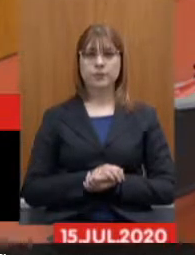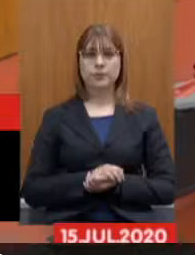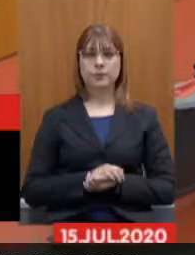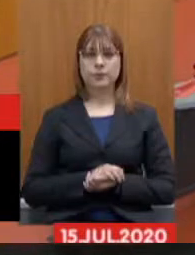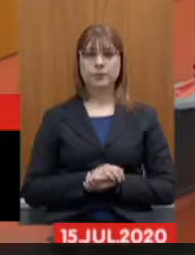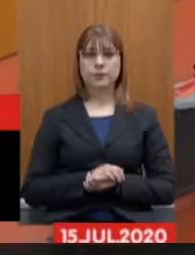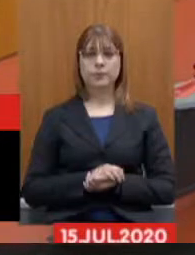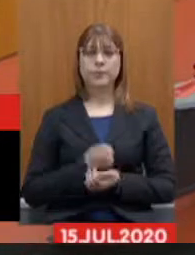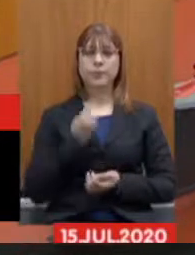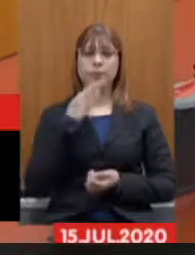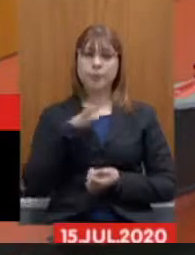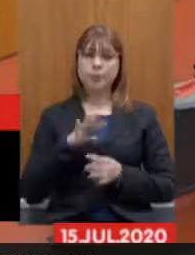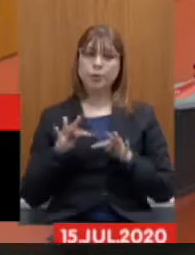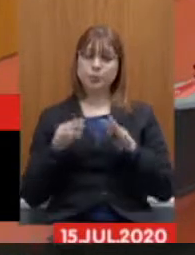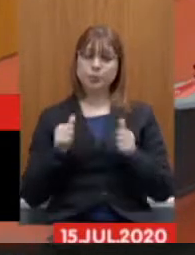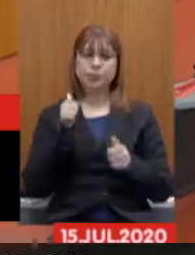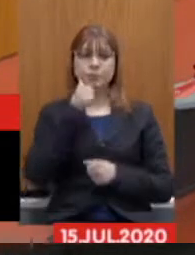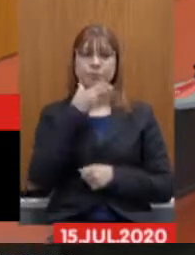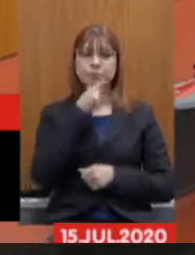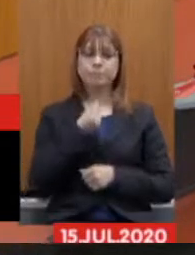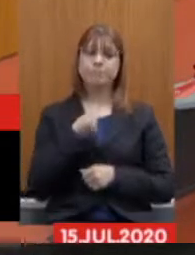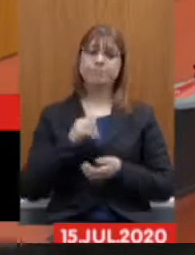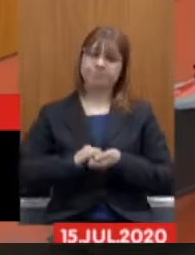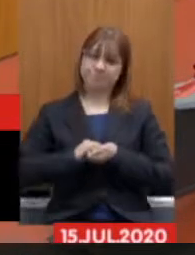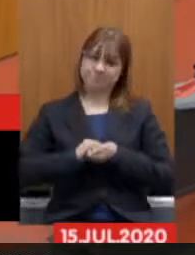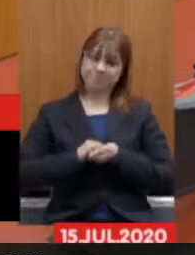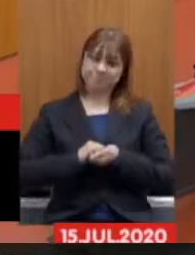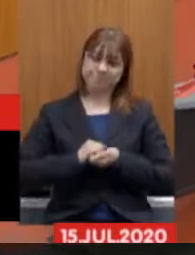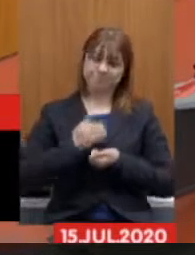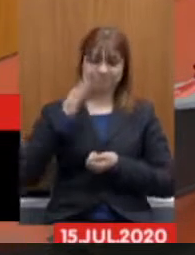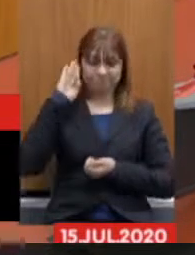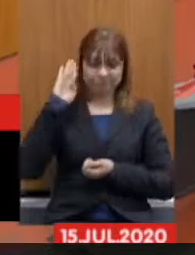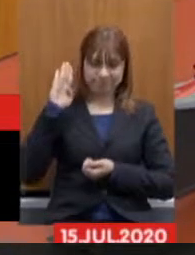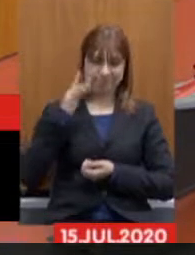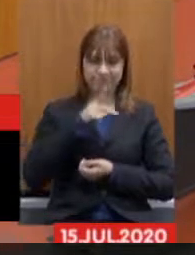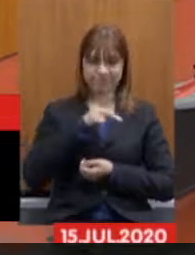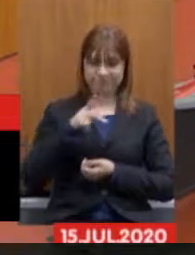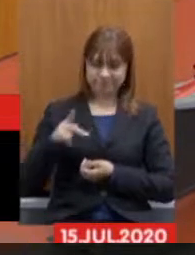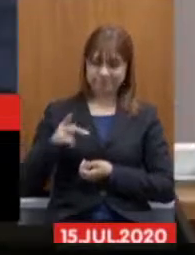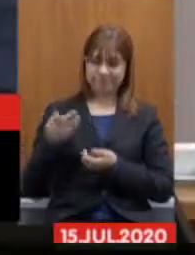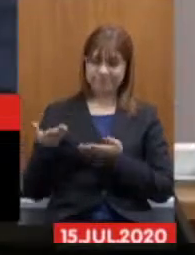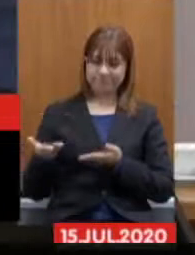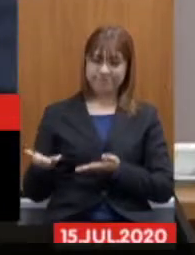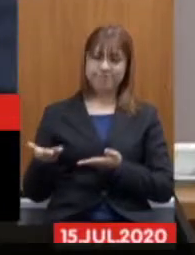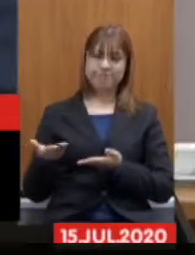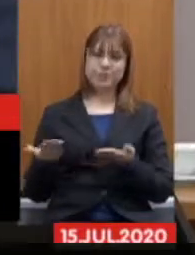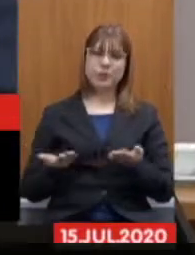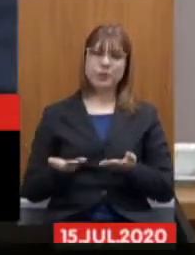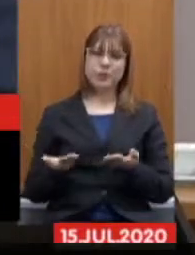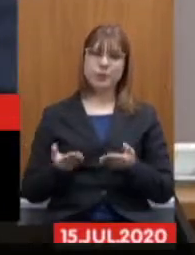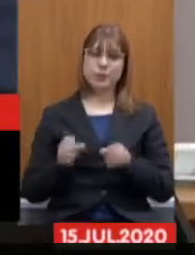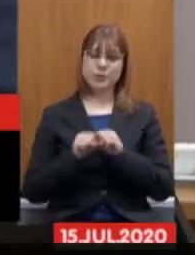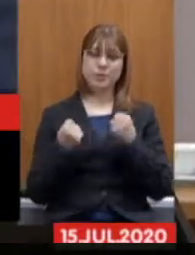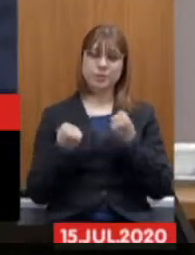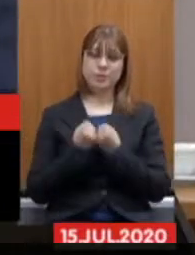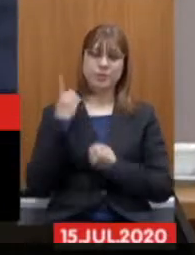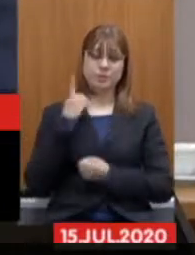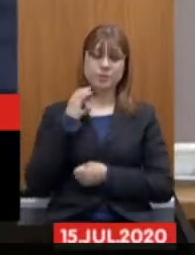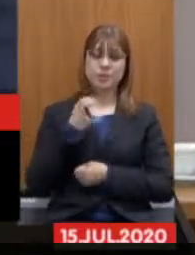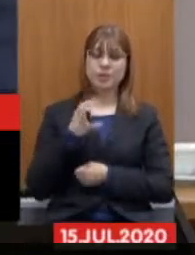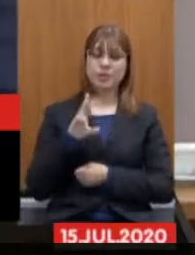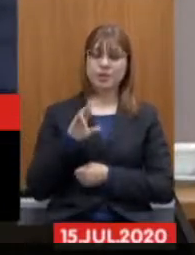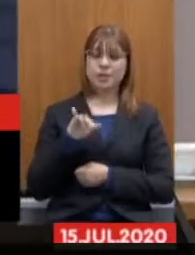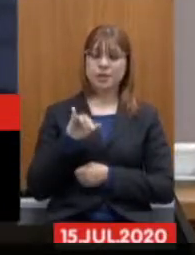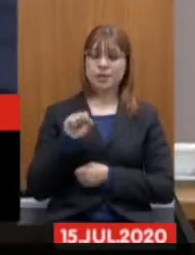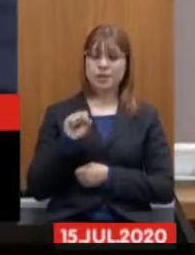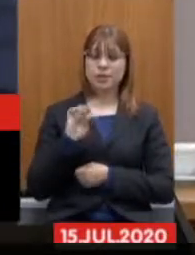eu cumprimento especialmente presidente desta desse seminário na tarde hoje o deputado cristiano